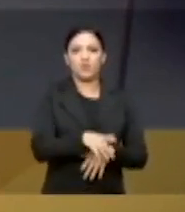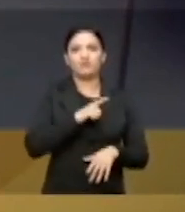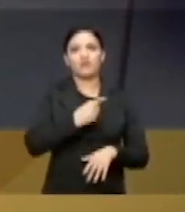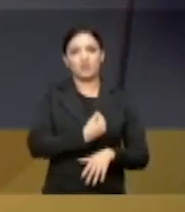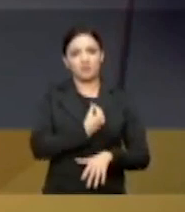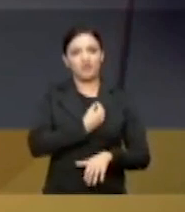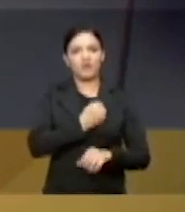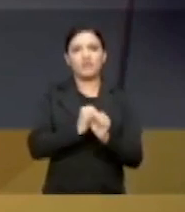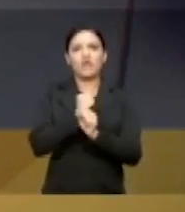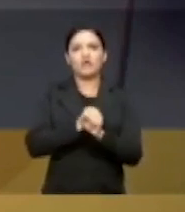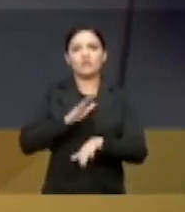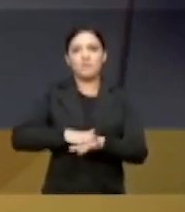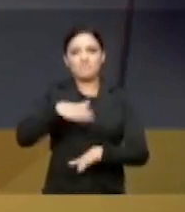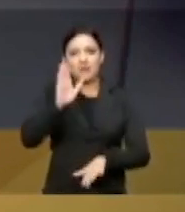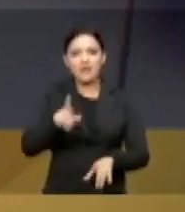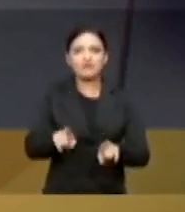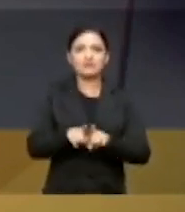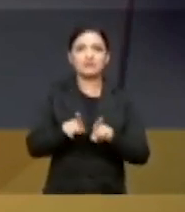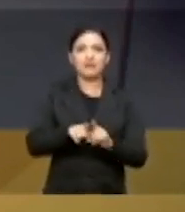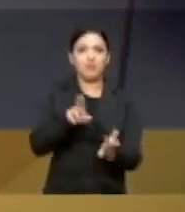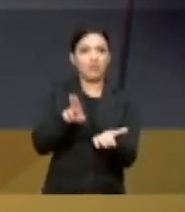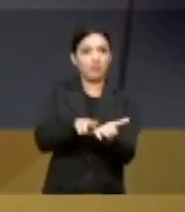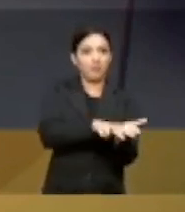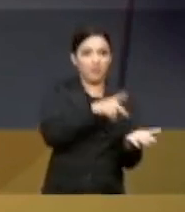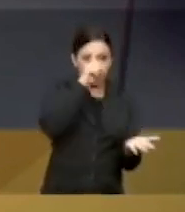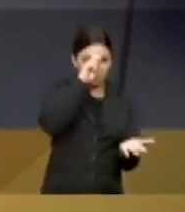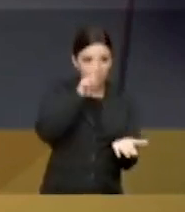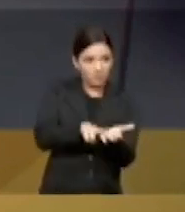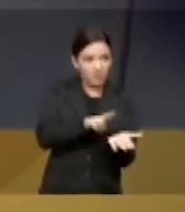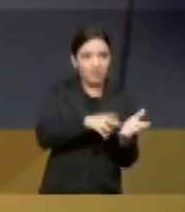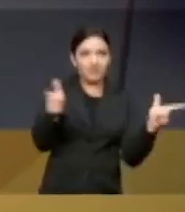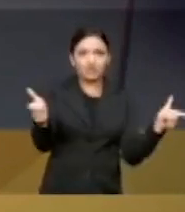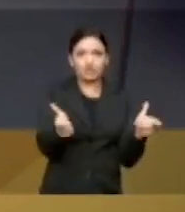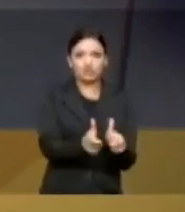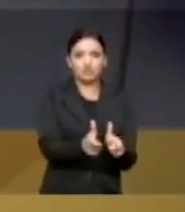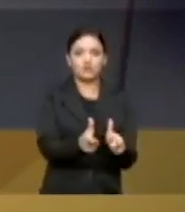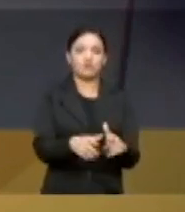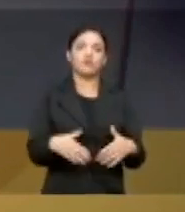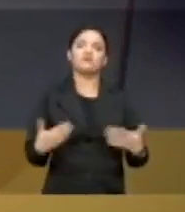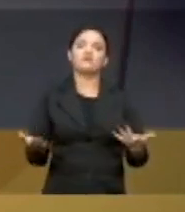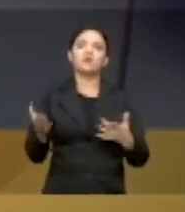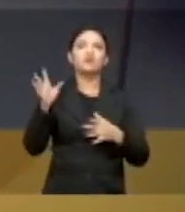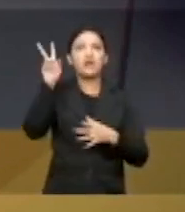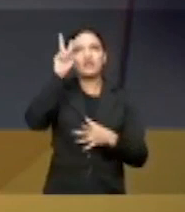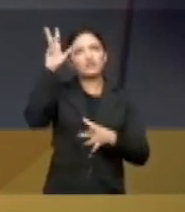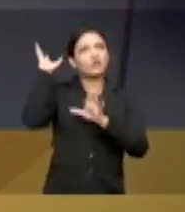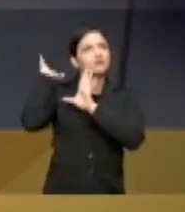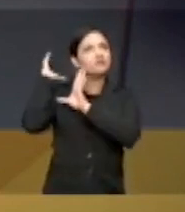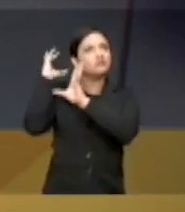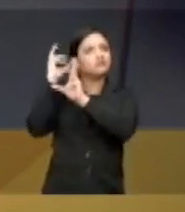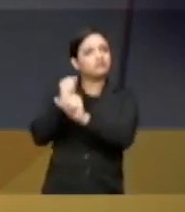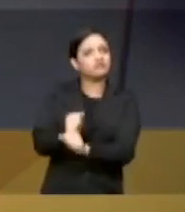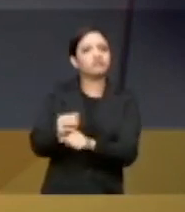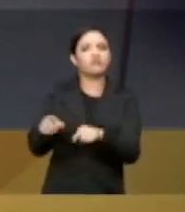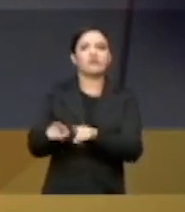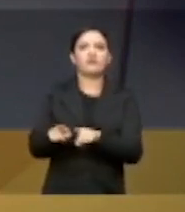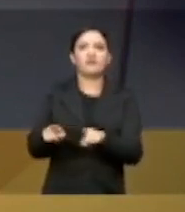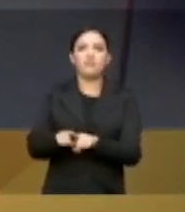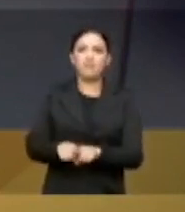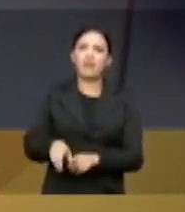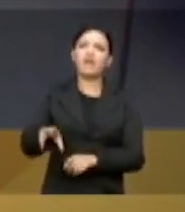de vida e na redução de hospitalizações. Considerada toda a sua história, bem assim os seus